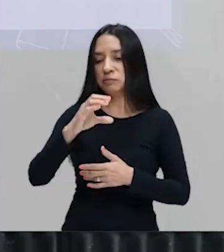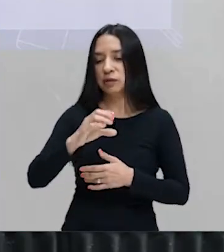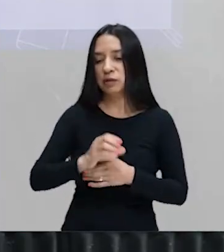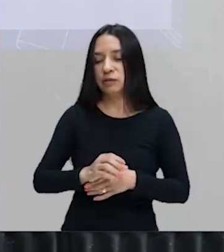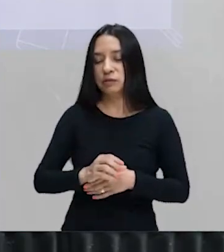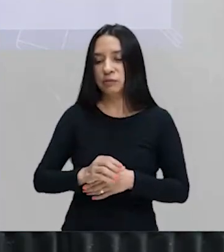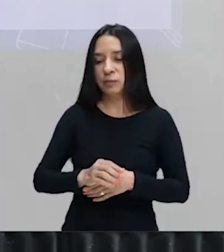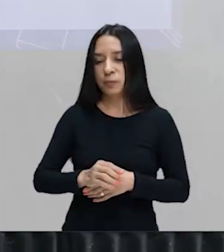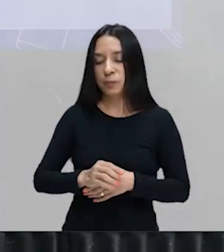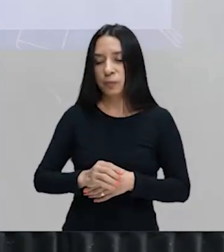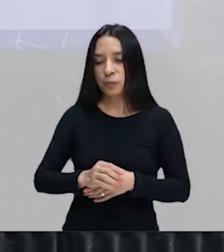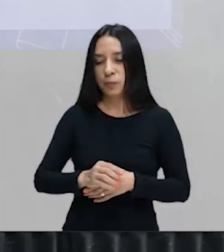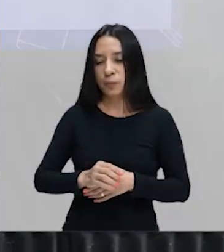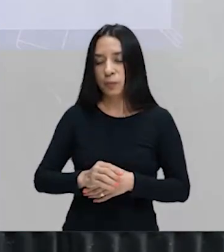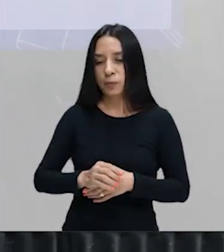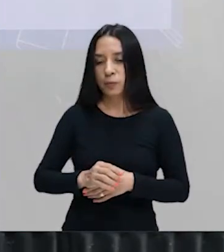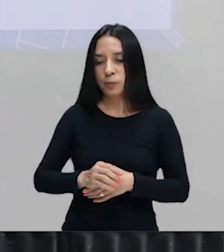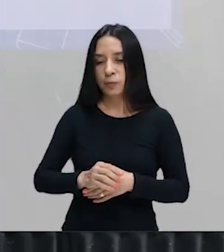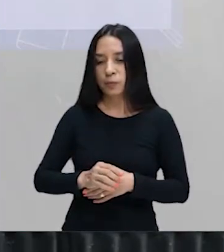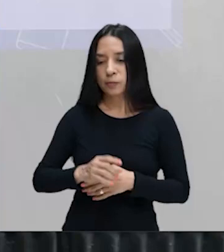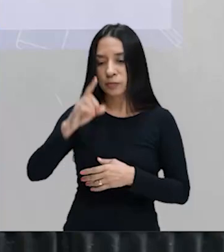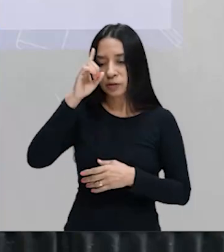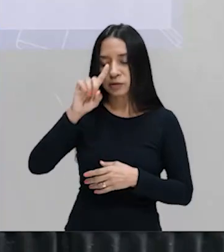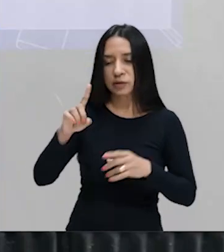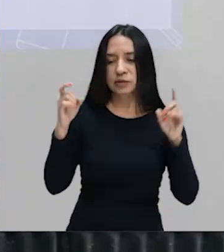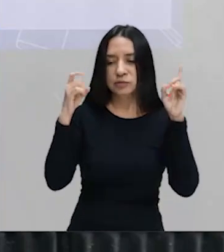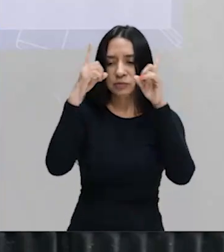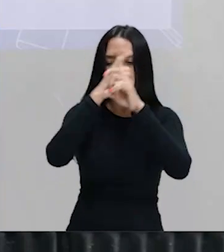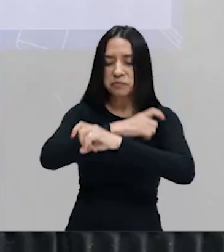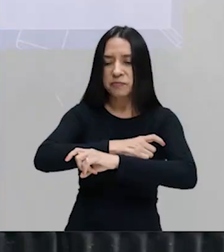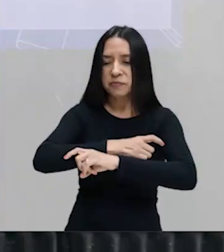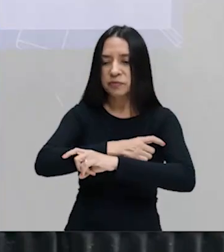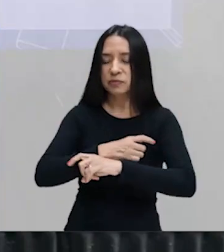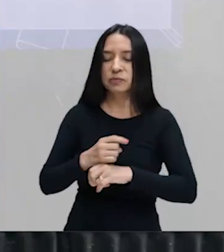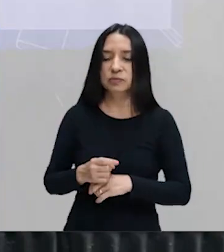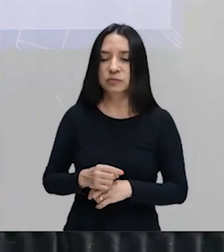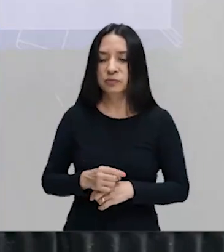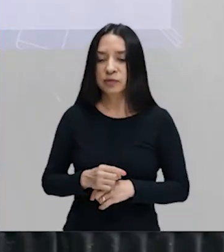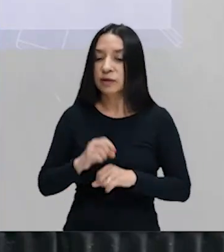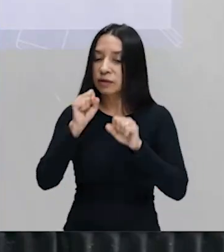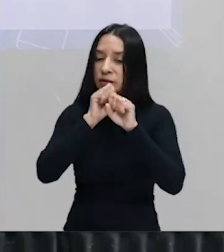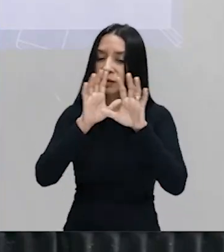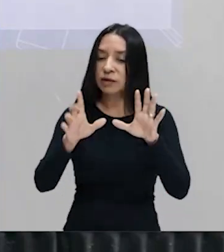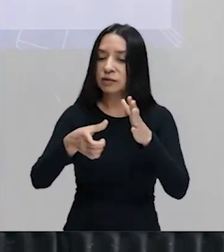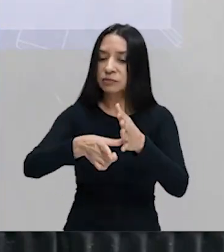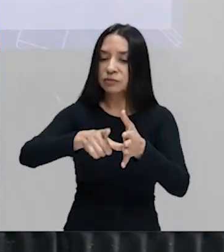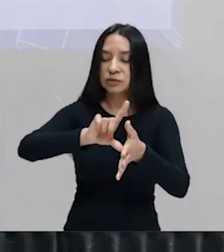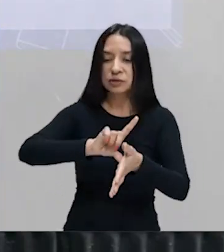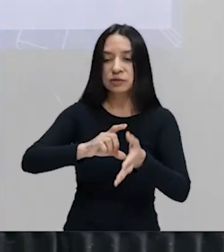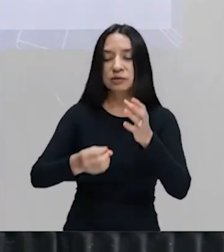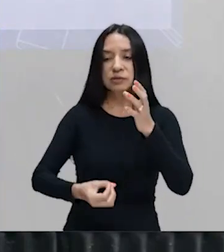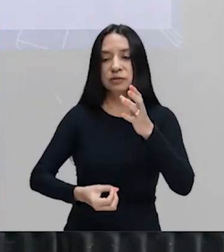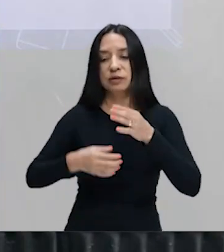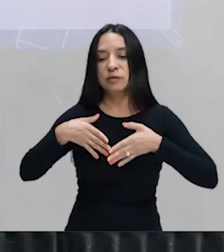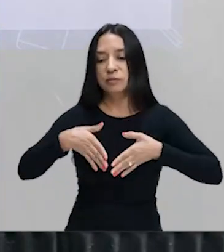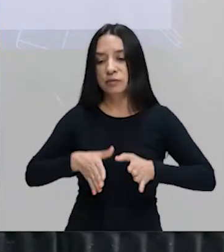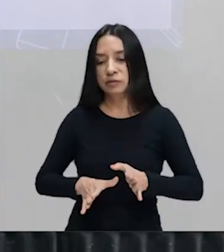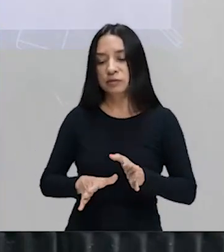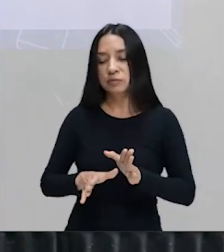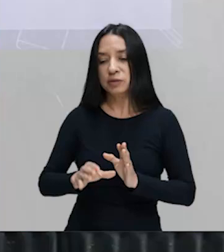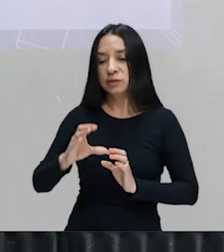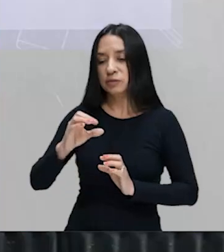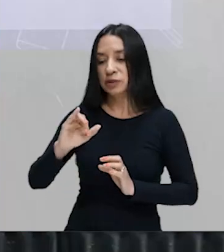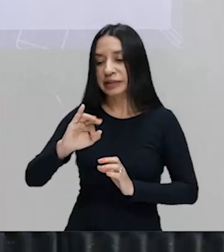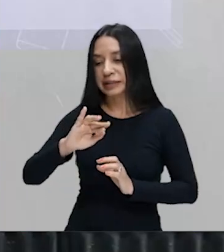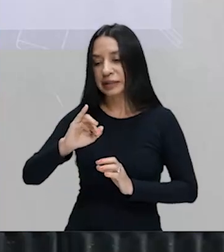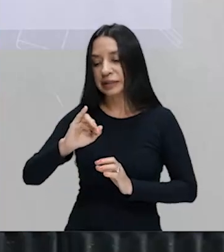a.C., tá? Que as datas são muito difíceis de você estabelecer, tá? Agora, claro que é anterior ao nascimento de Cristo, tá? E